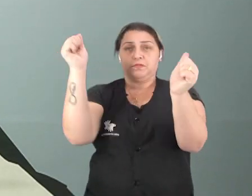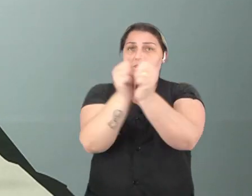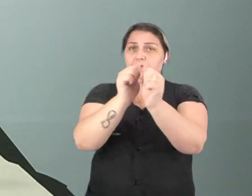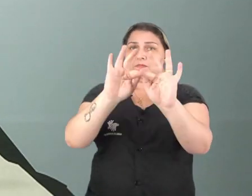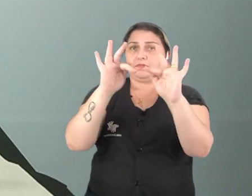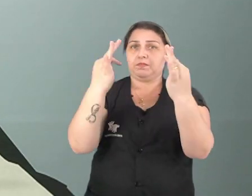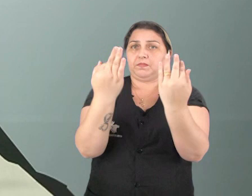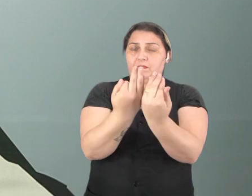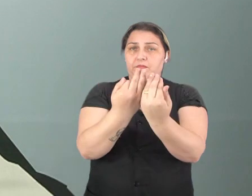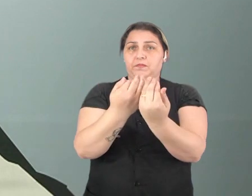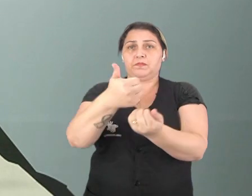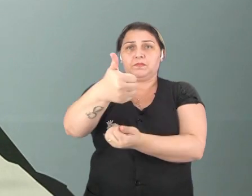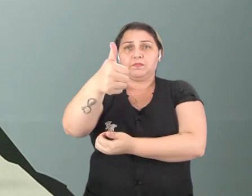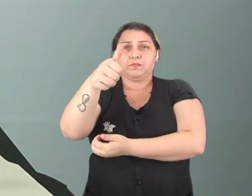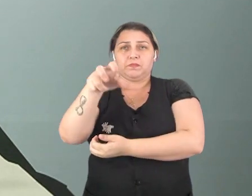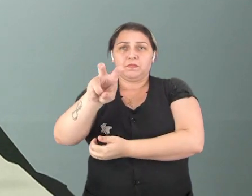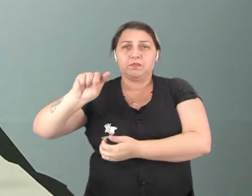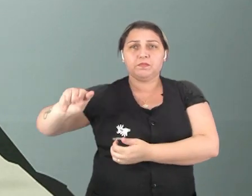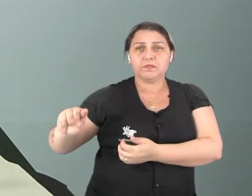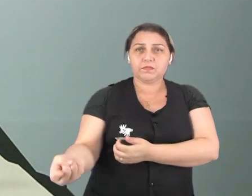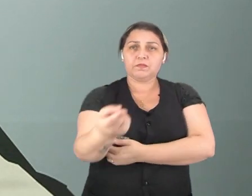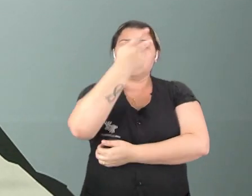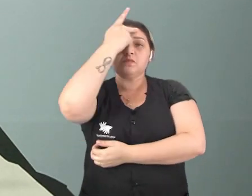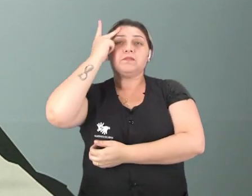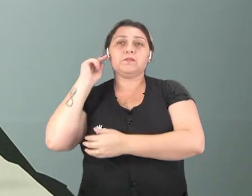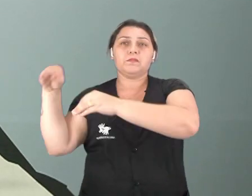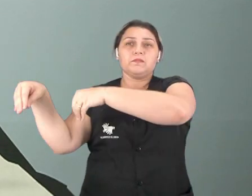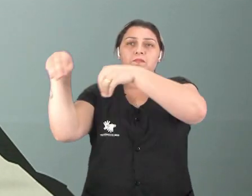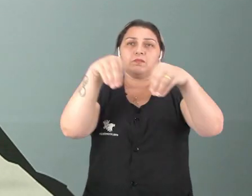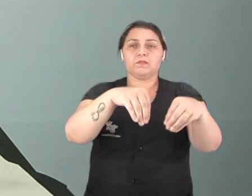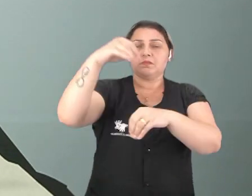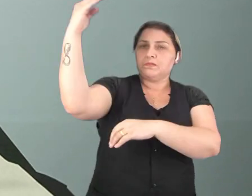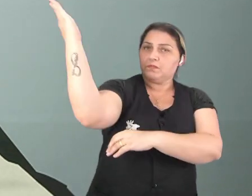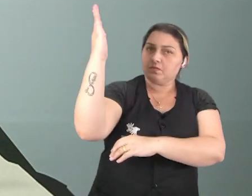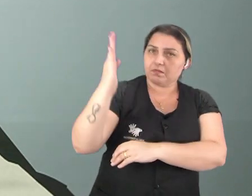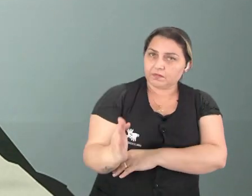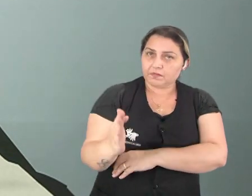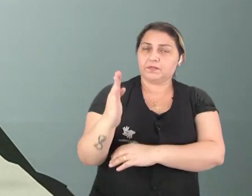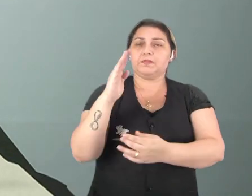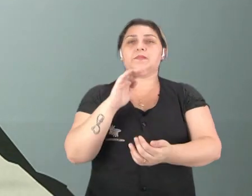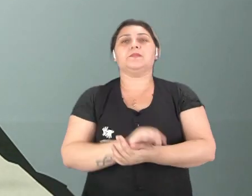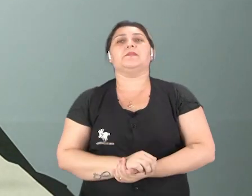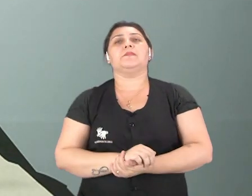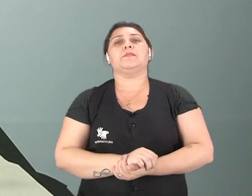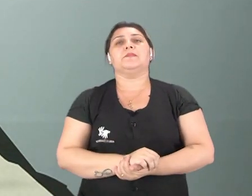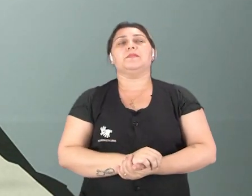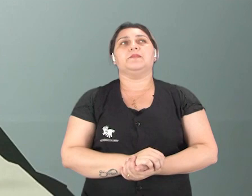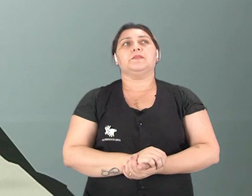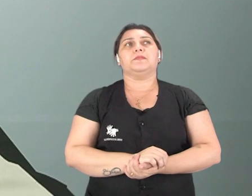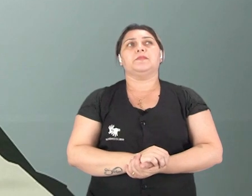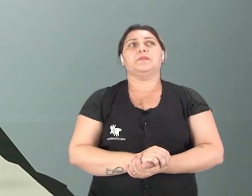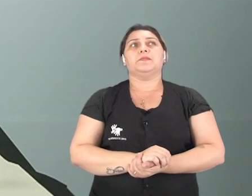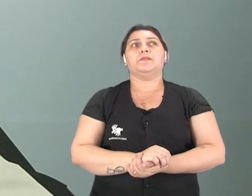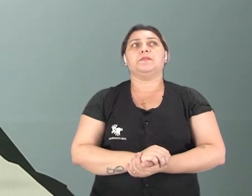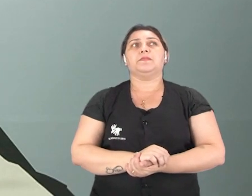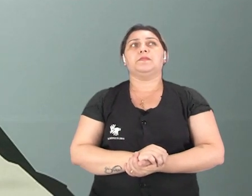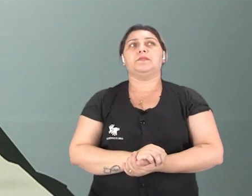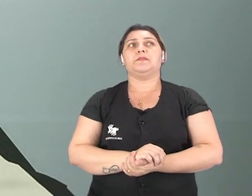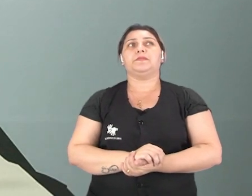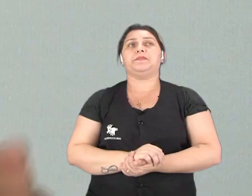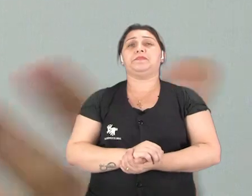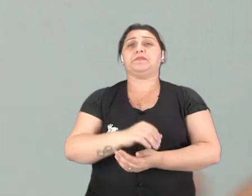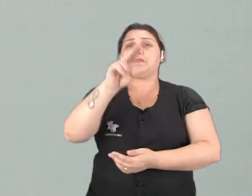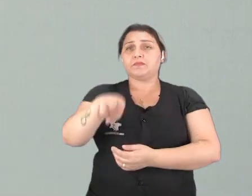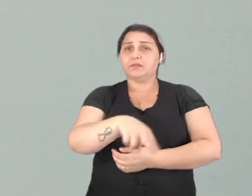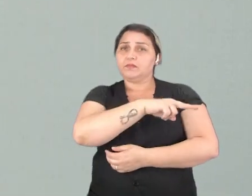família real, cerca de 15 mil pessoas vieram para o Brasil nesta época, e entre nobres, né,